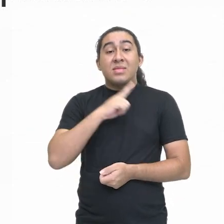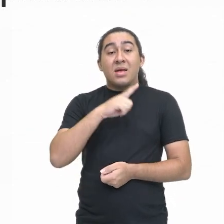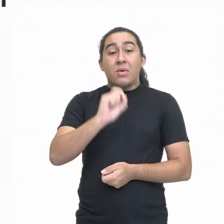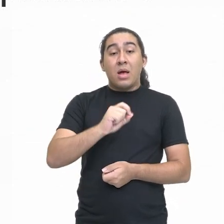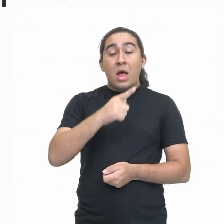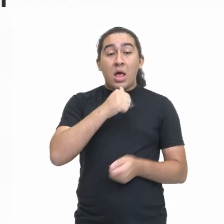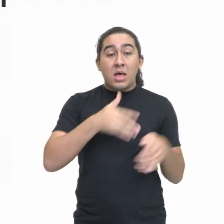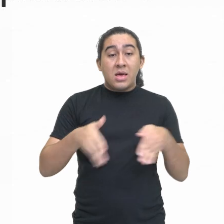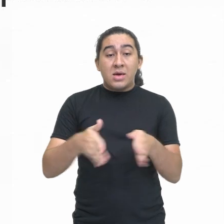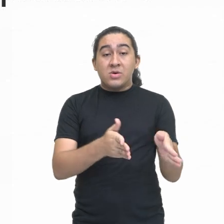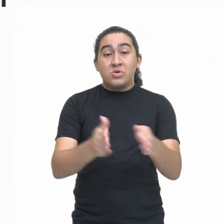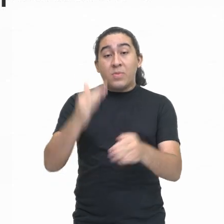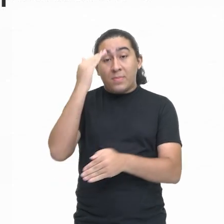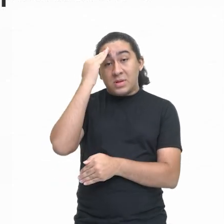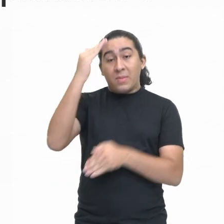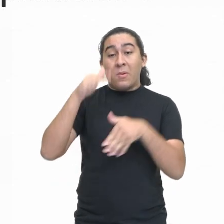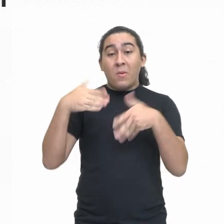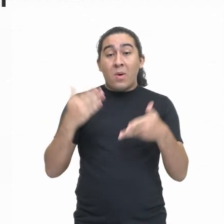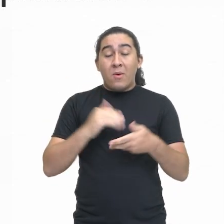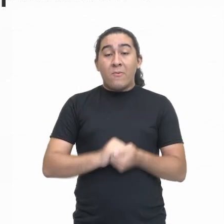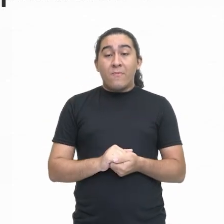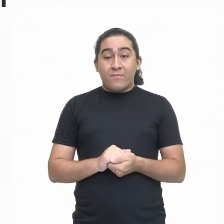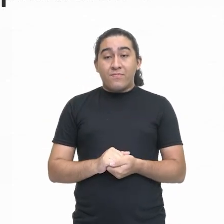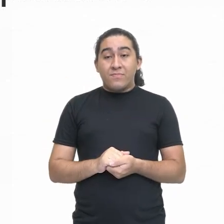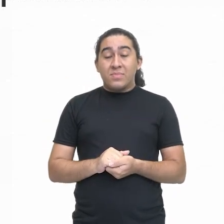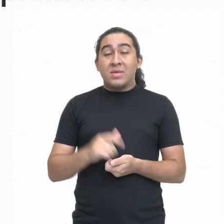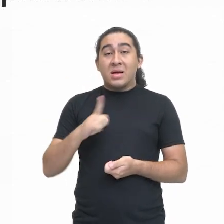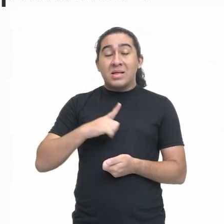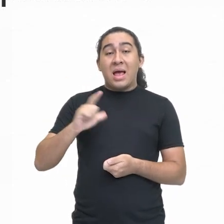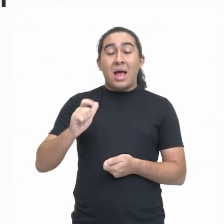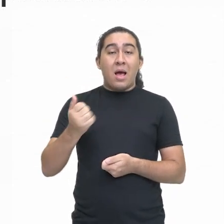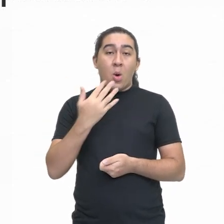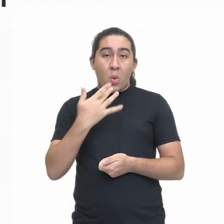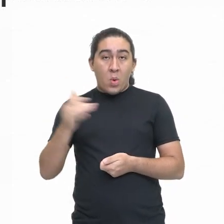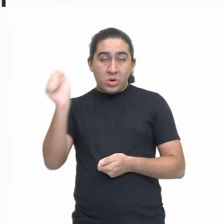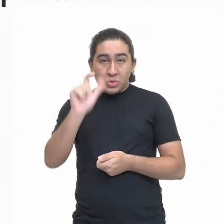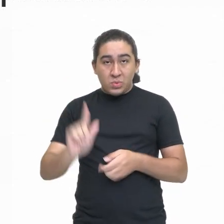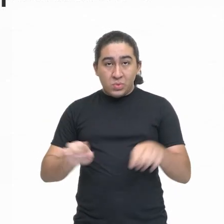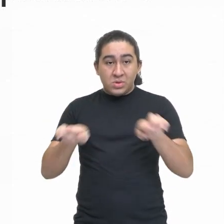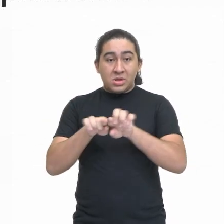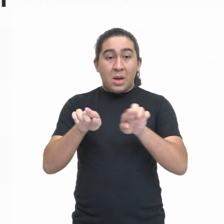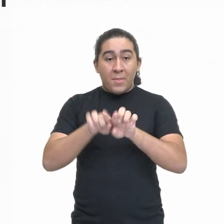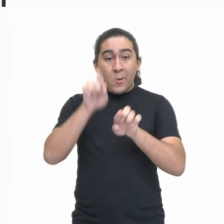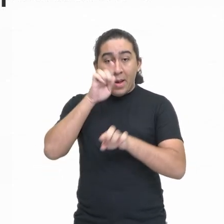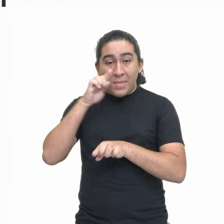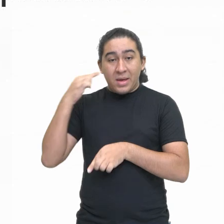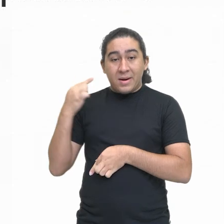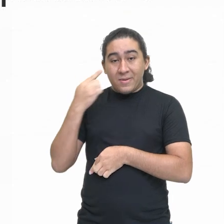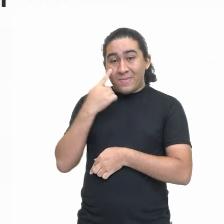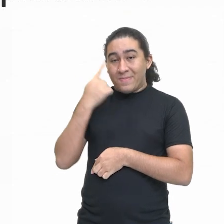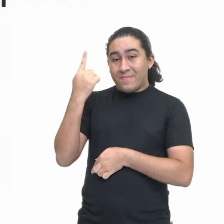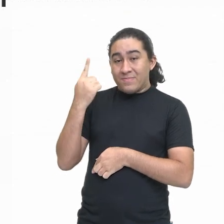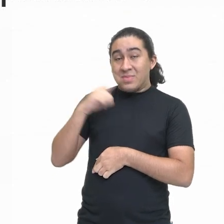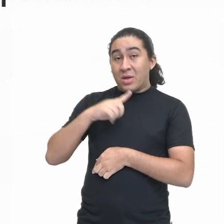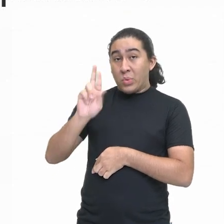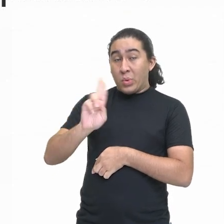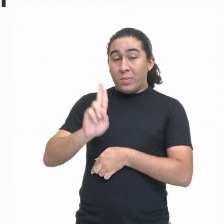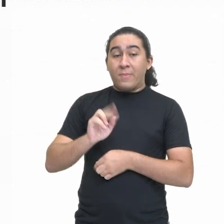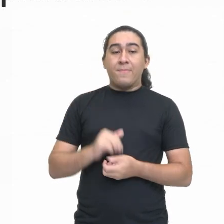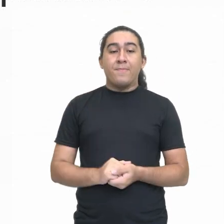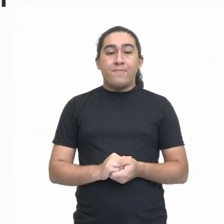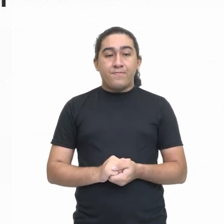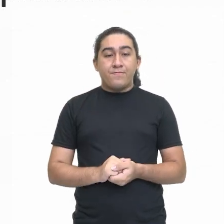rios principais, né, o Rio Azul e o Rio Amarelo. 2/3 da China